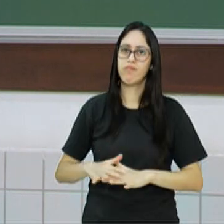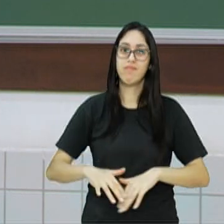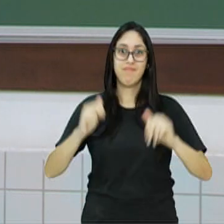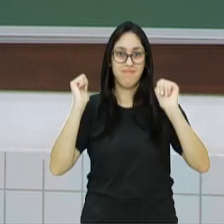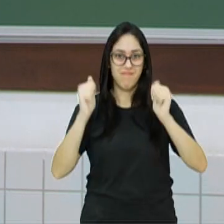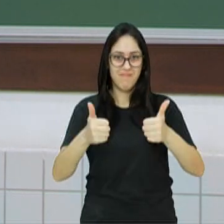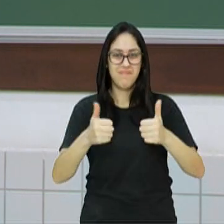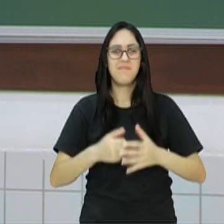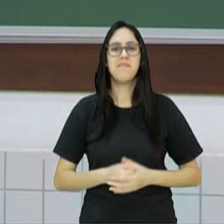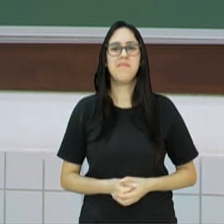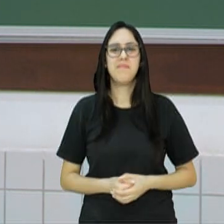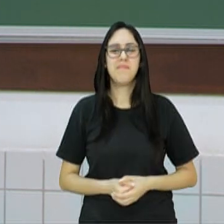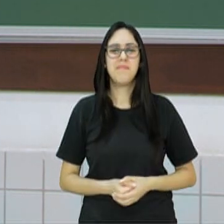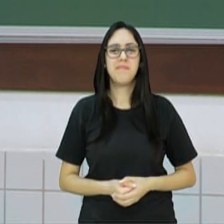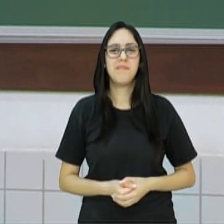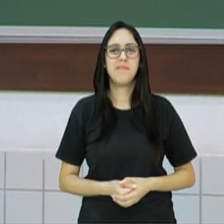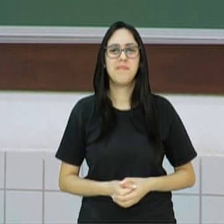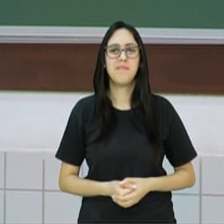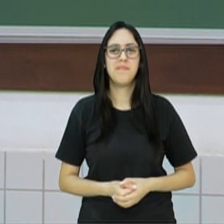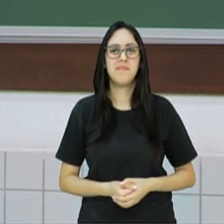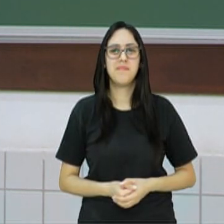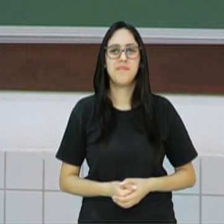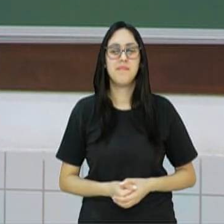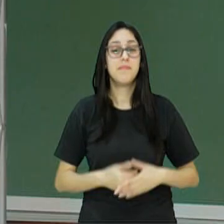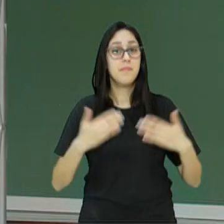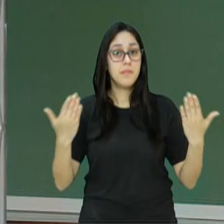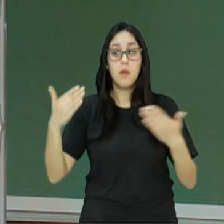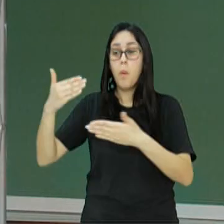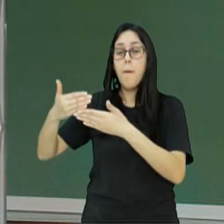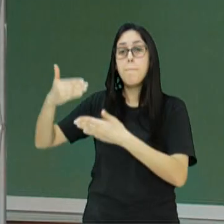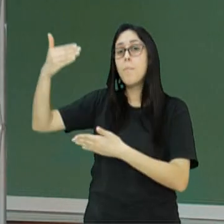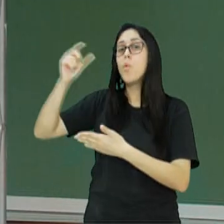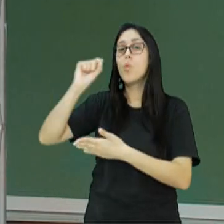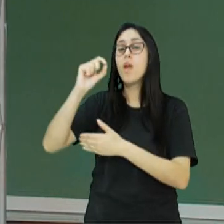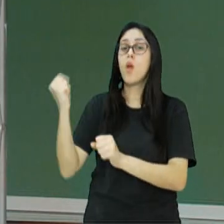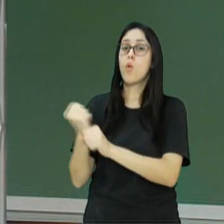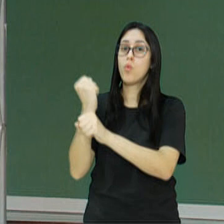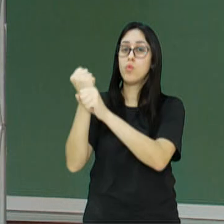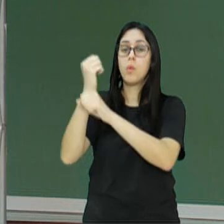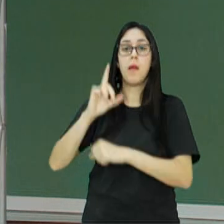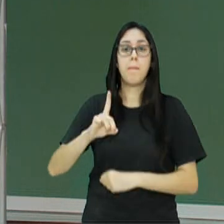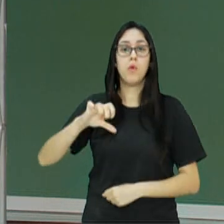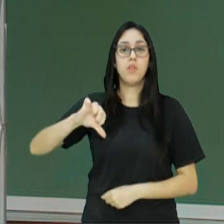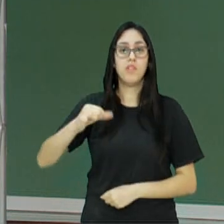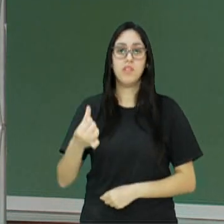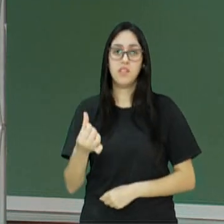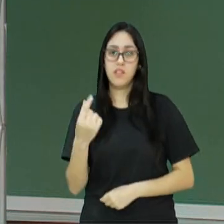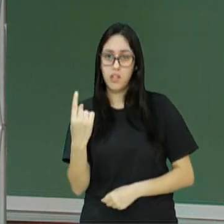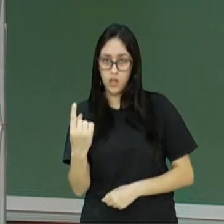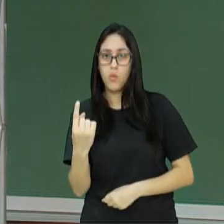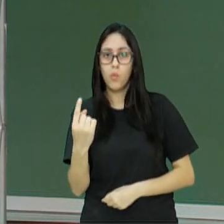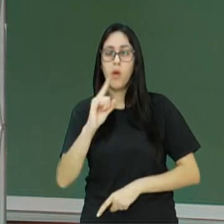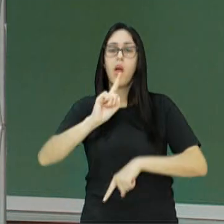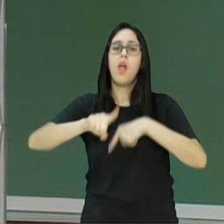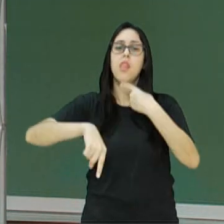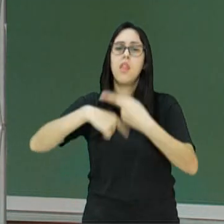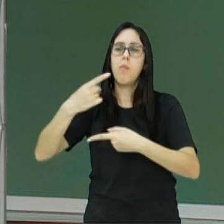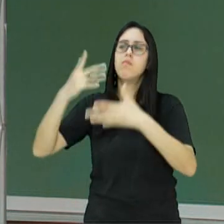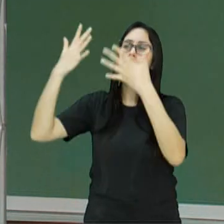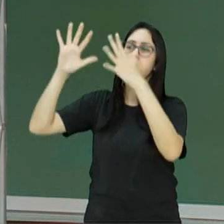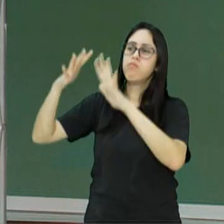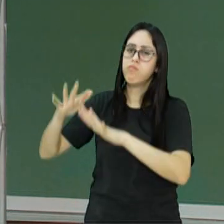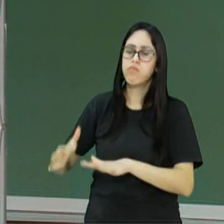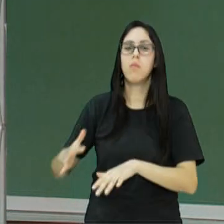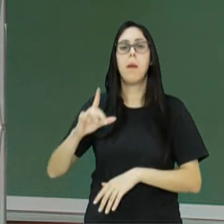beleza? Então esse muro, como eu disse para vocês, foi construído em 1961, ele vai ser derrubado no